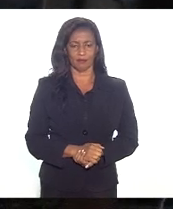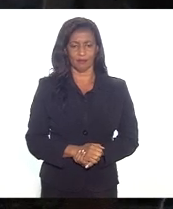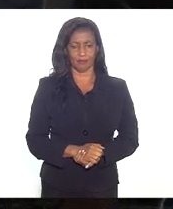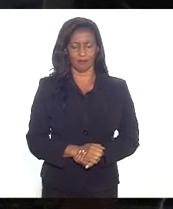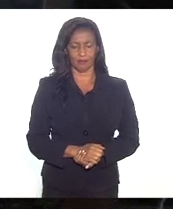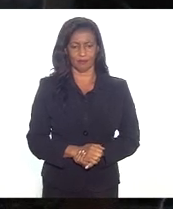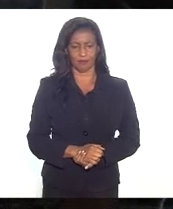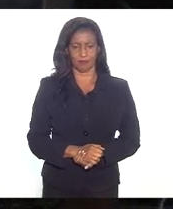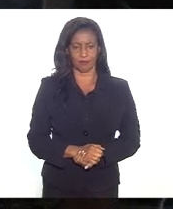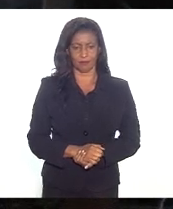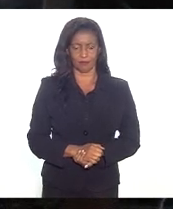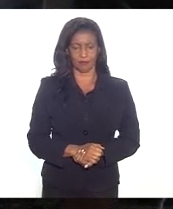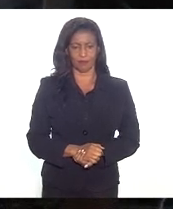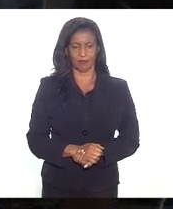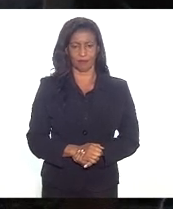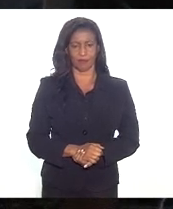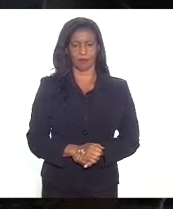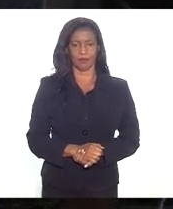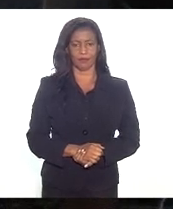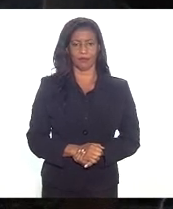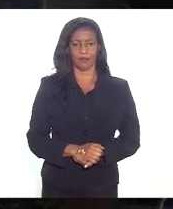Júnior.